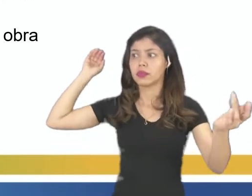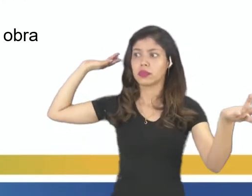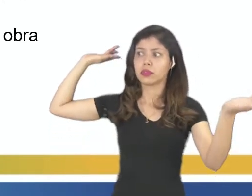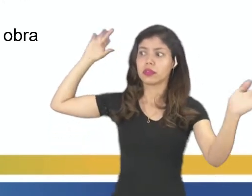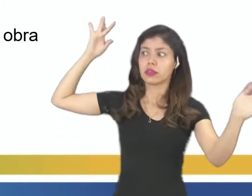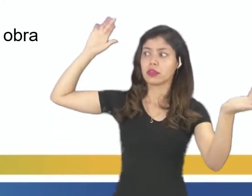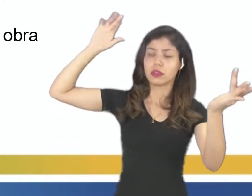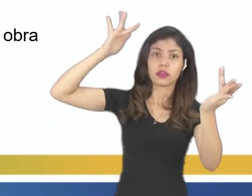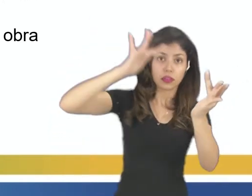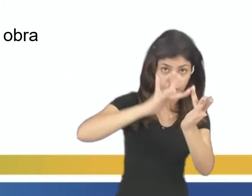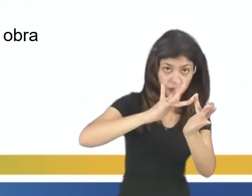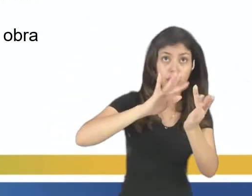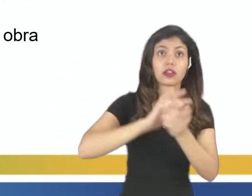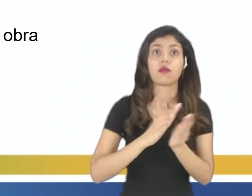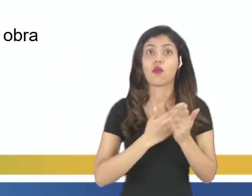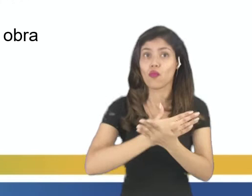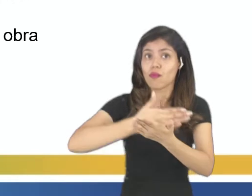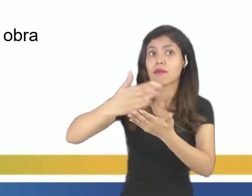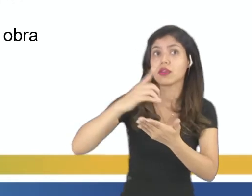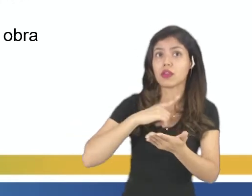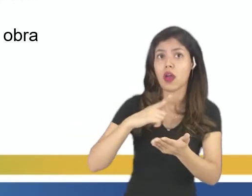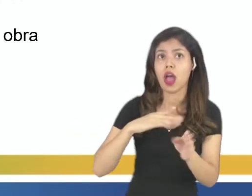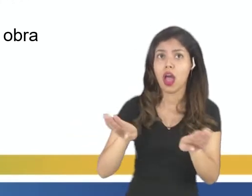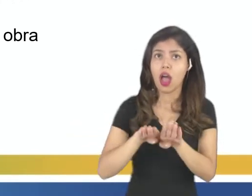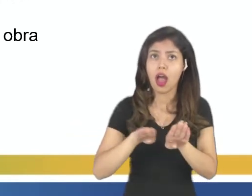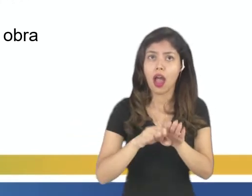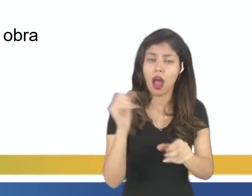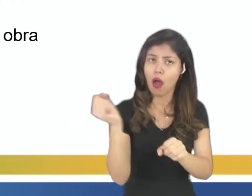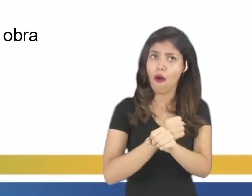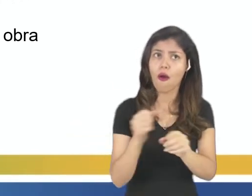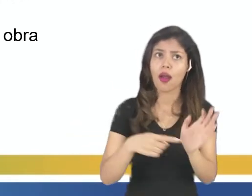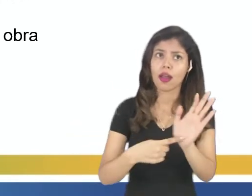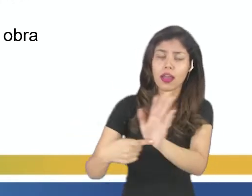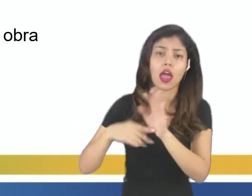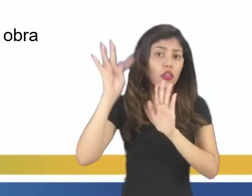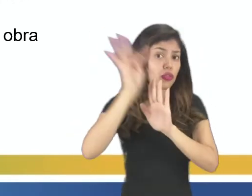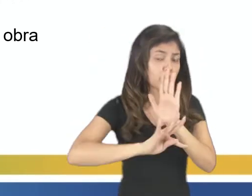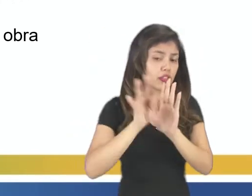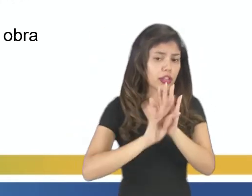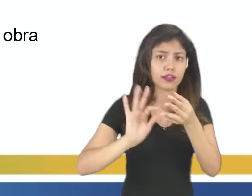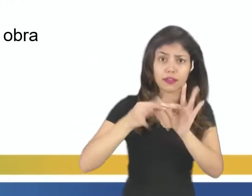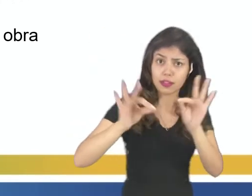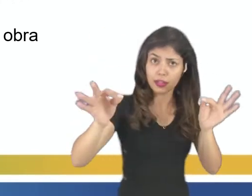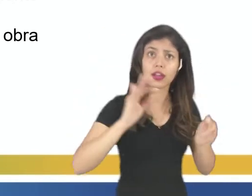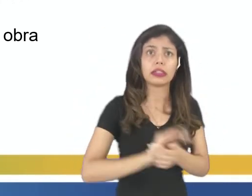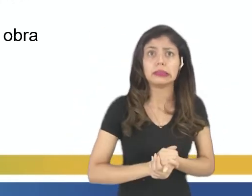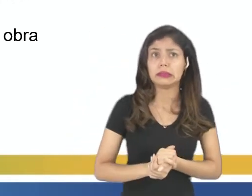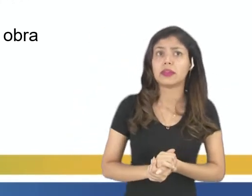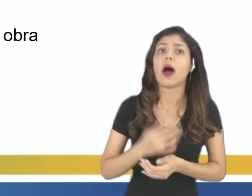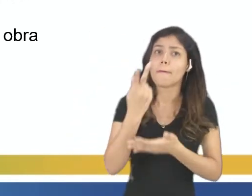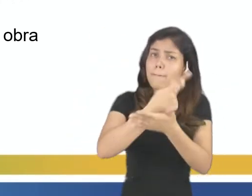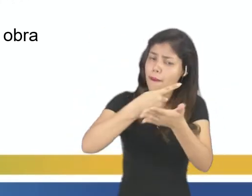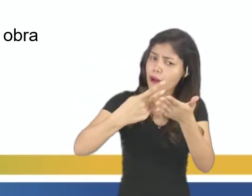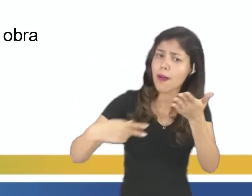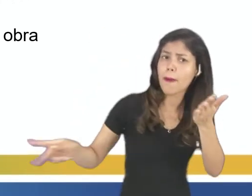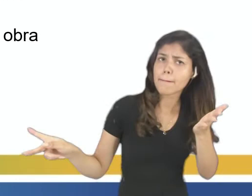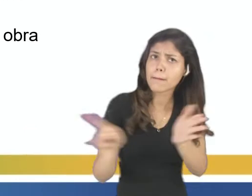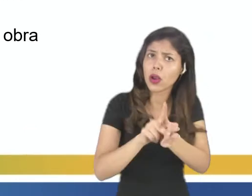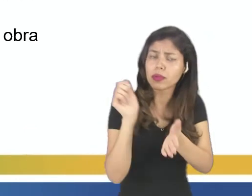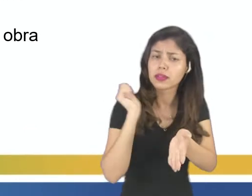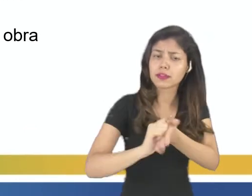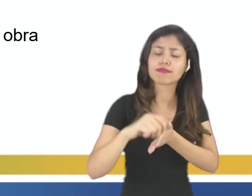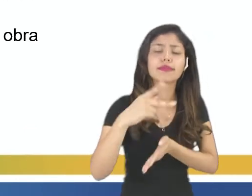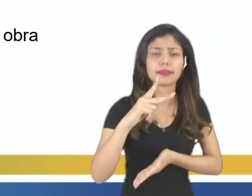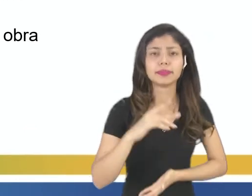1601 com essa obra Prosopopeia. Lembra lá daquele texto extenso e um poema épico escrito por